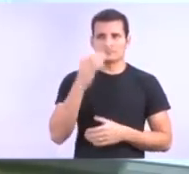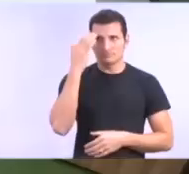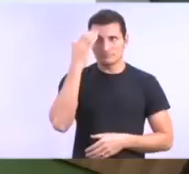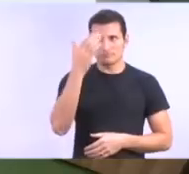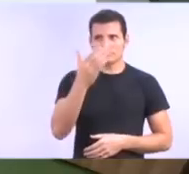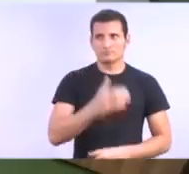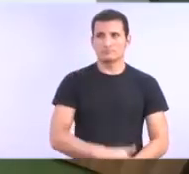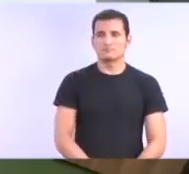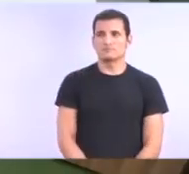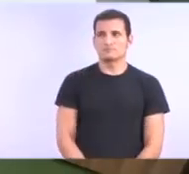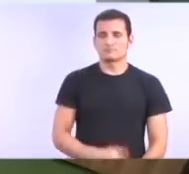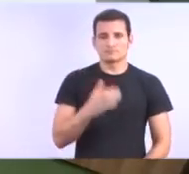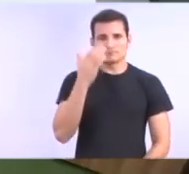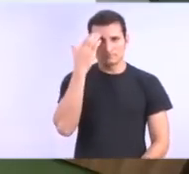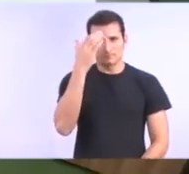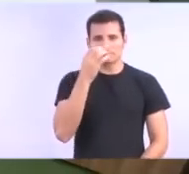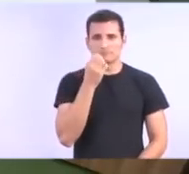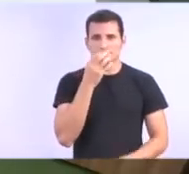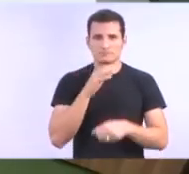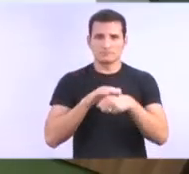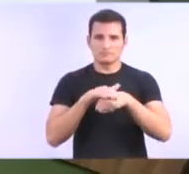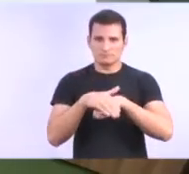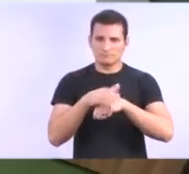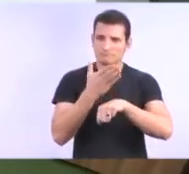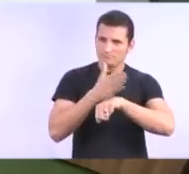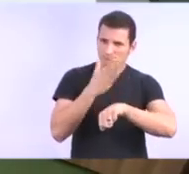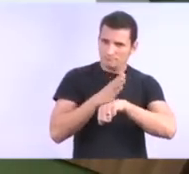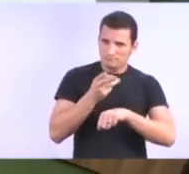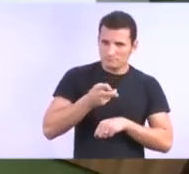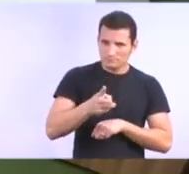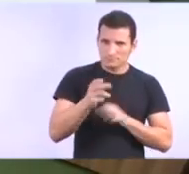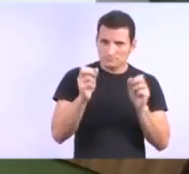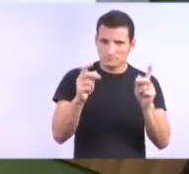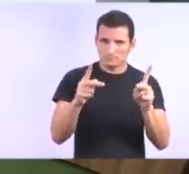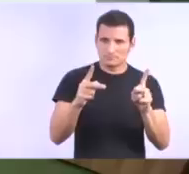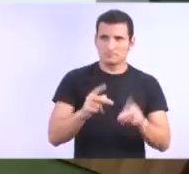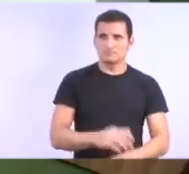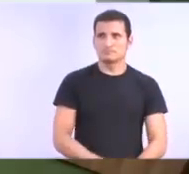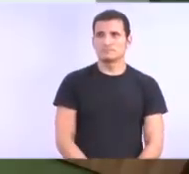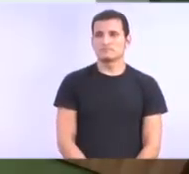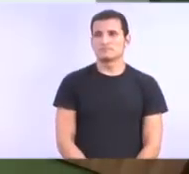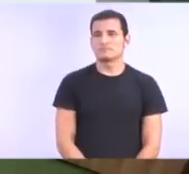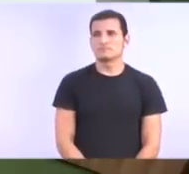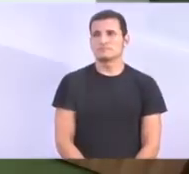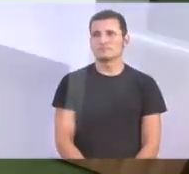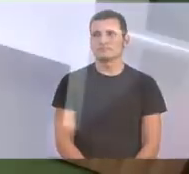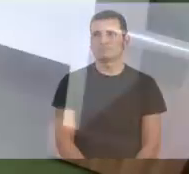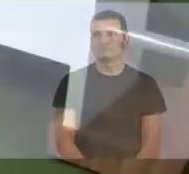Obrigado, boa noite a todos. Não deixe de praticar os exercícios. Olha aí. Até mais.